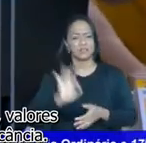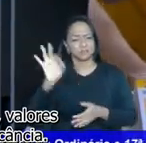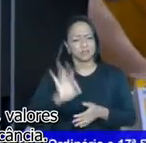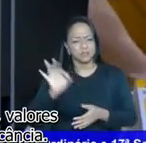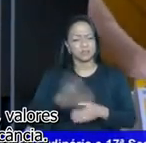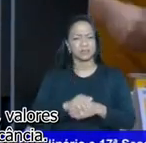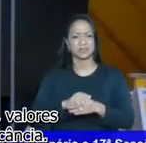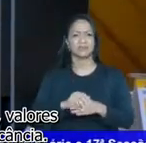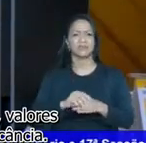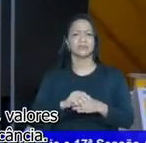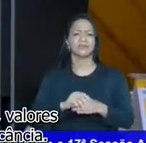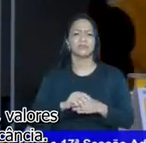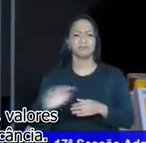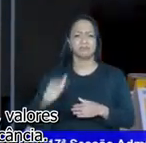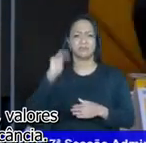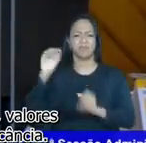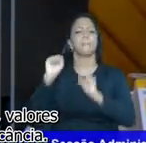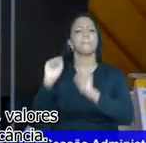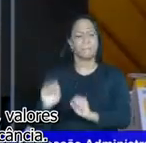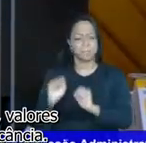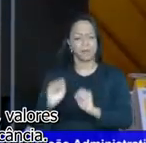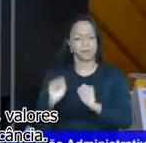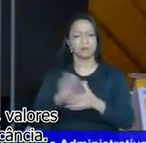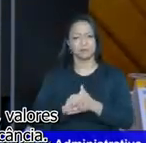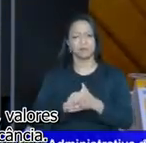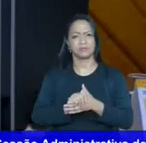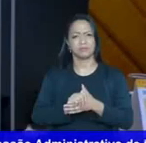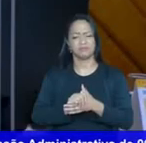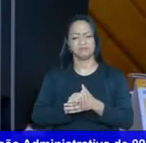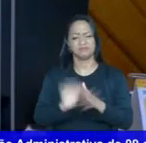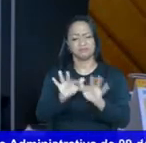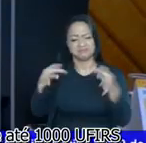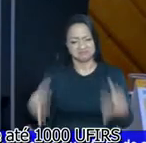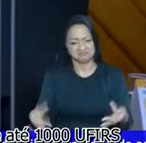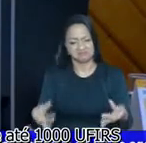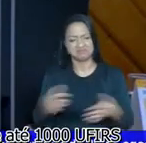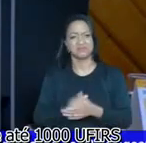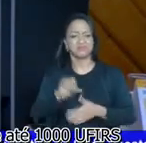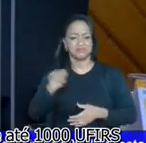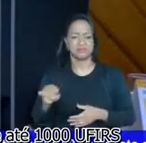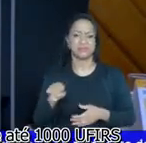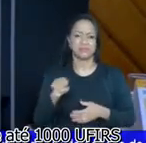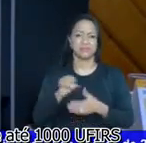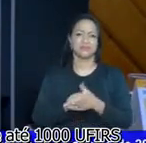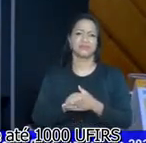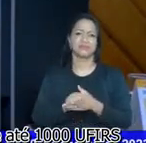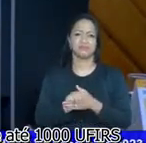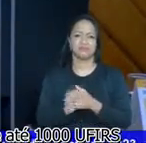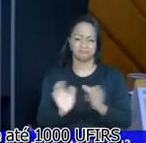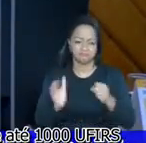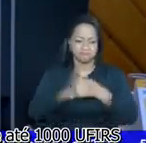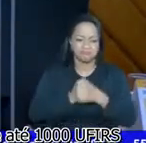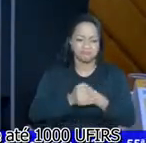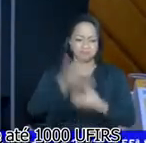valores absolutos, valores relativos, isso pode ser relativizado dentro da insignificância. Então, se houver a omissão